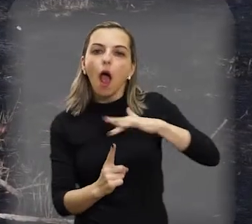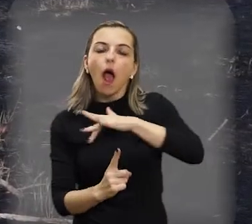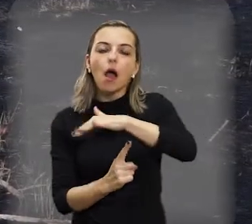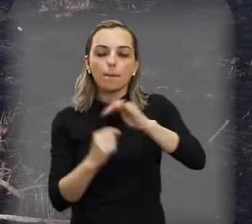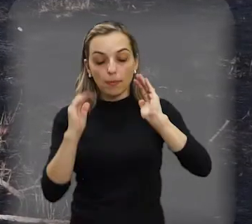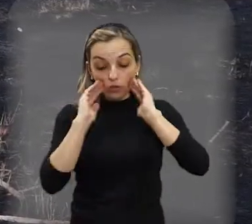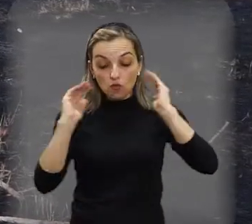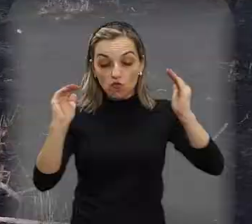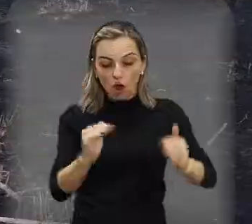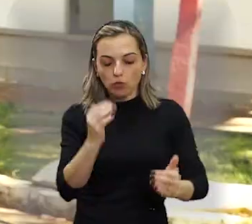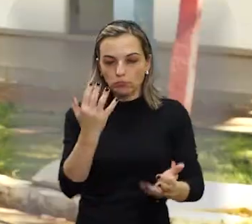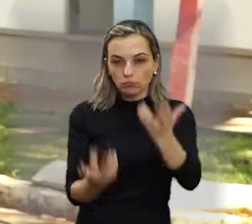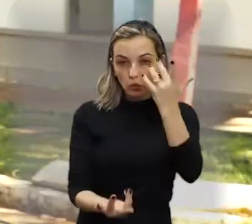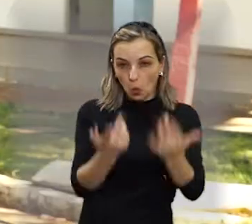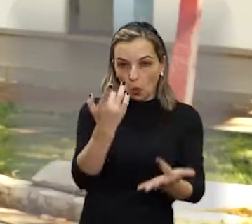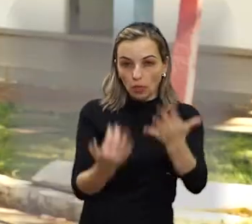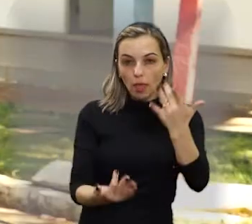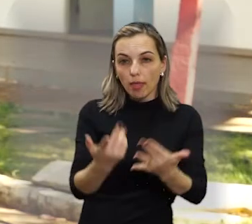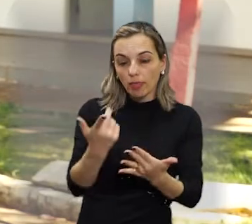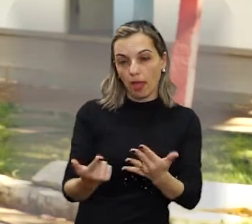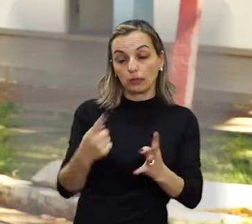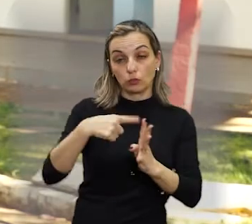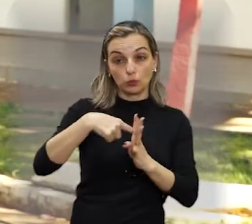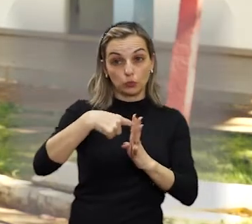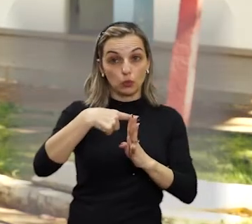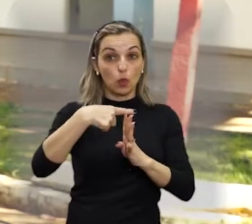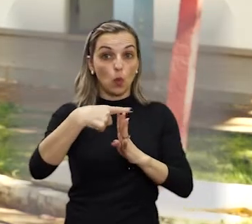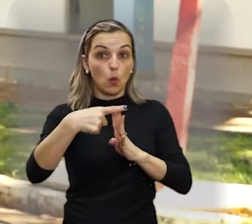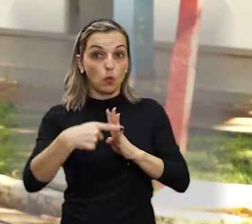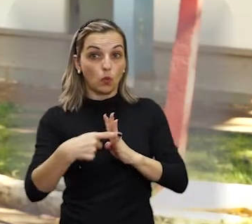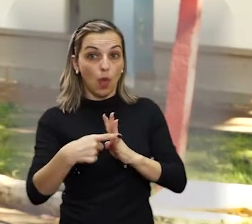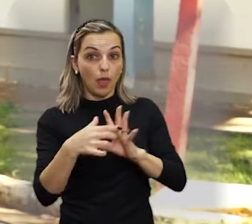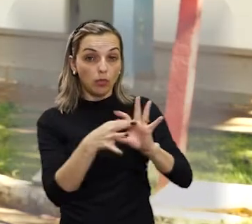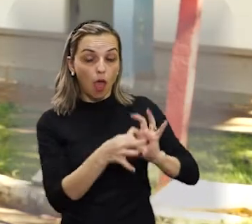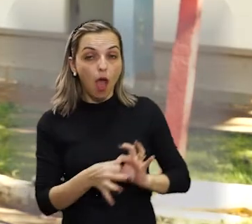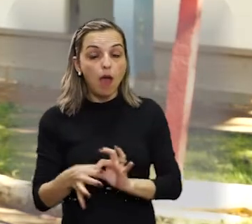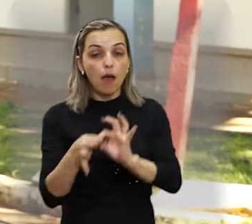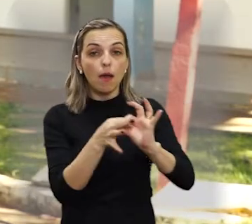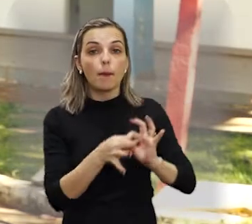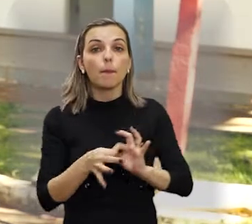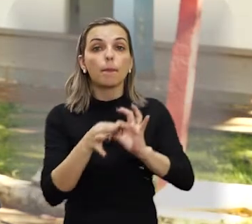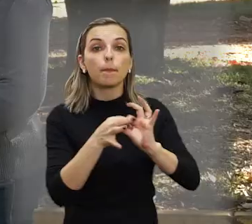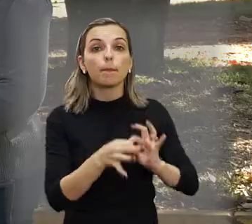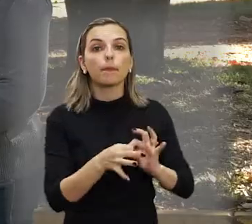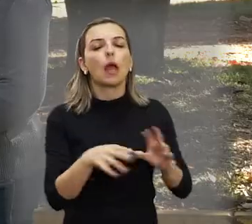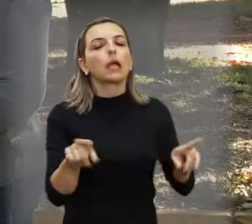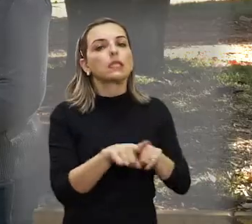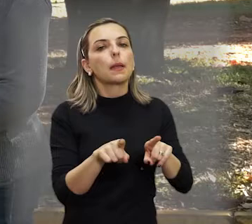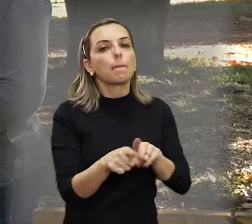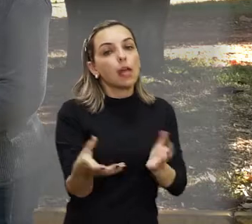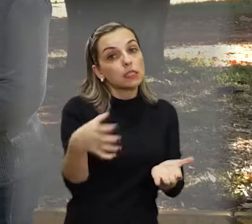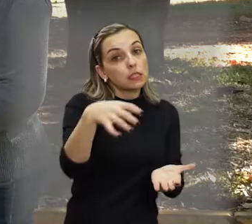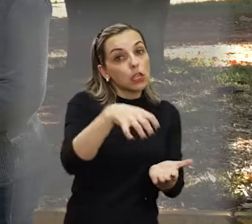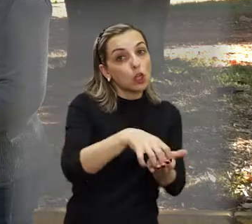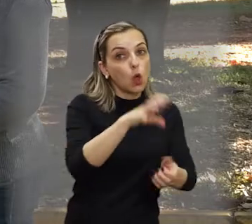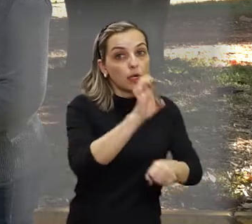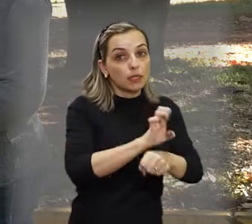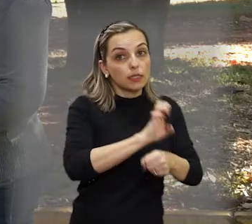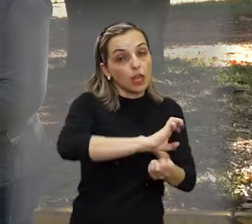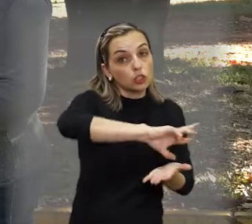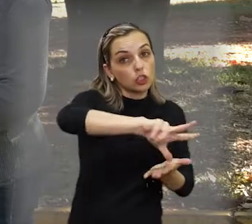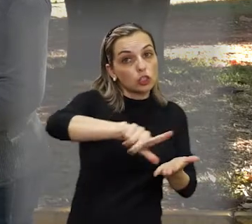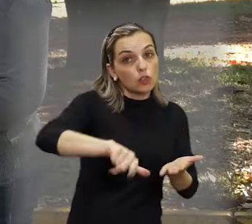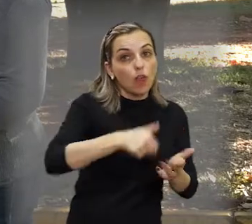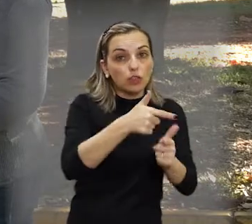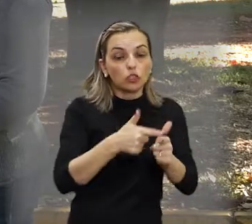a Gestão Ambiental do DAI, não só as secretarias municipais, os órgãos municipais também, como os órgãos estaduais, os departamentos que trabalham na linha da